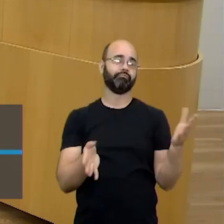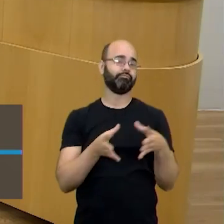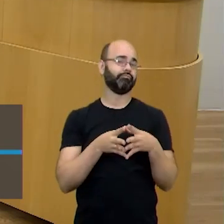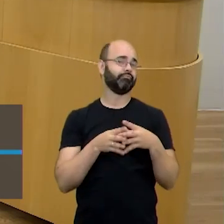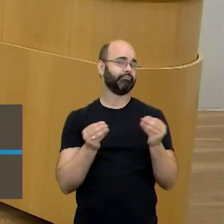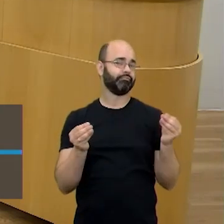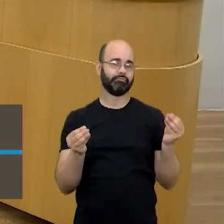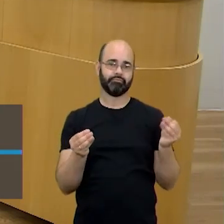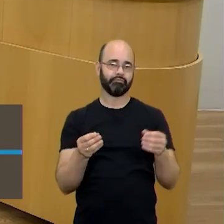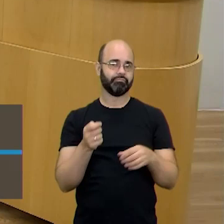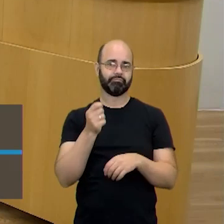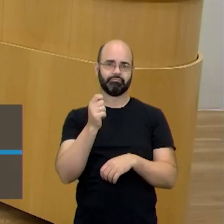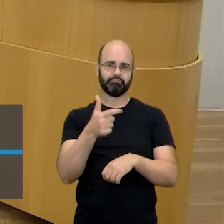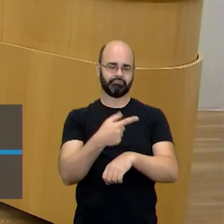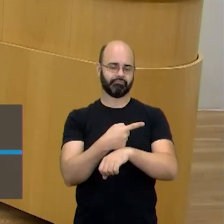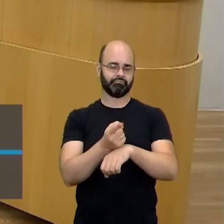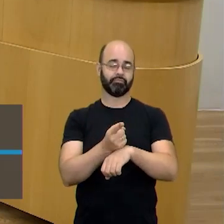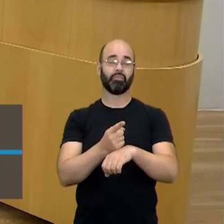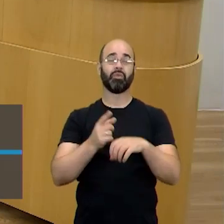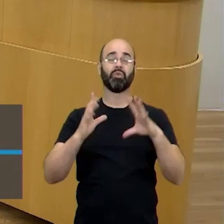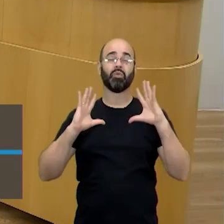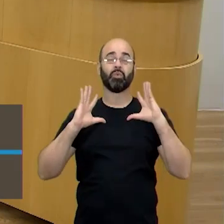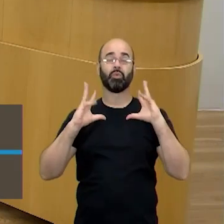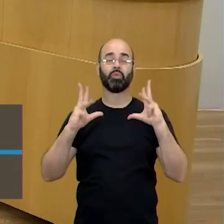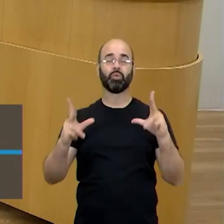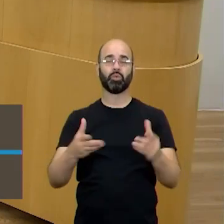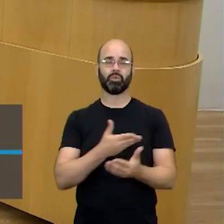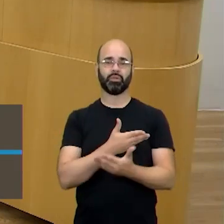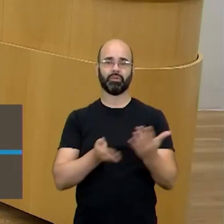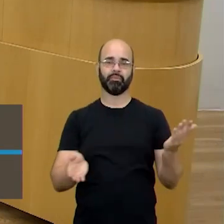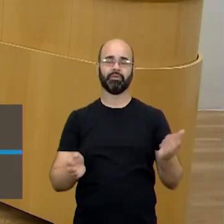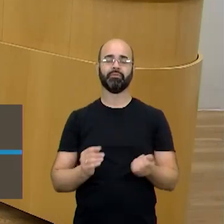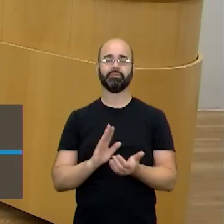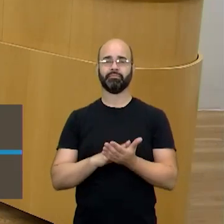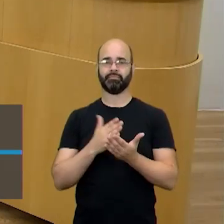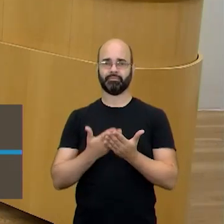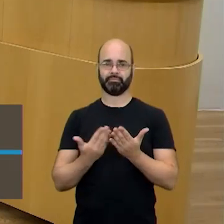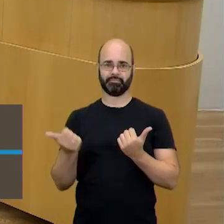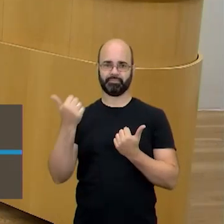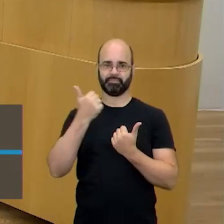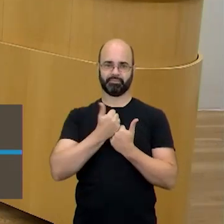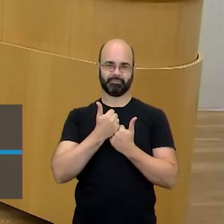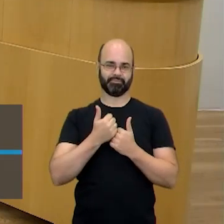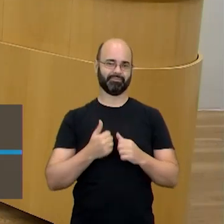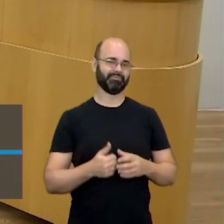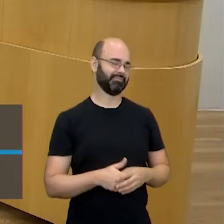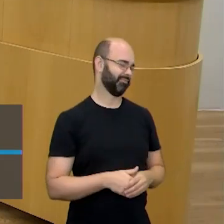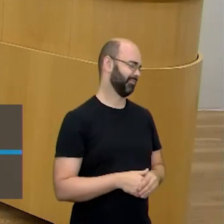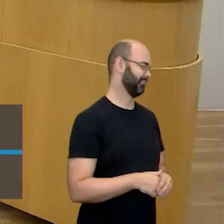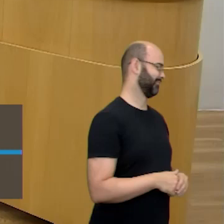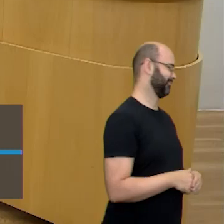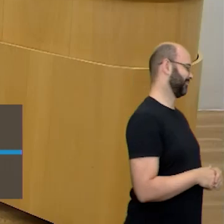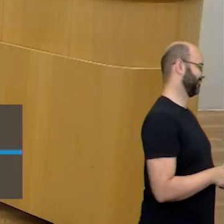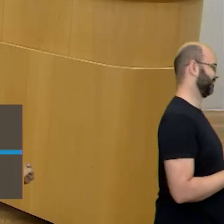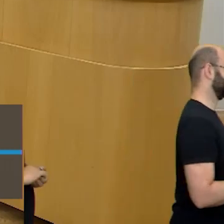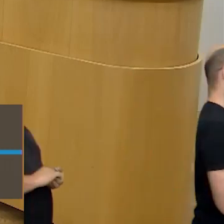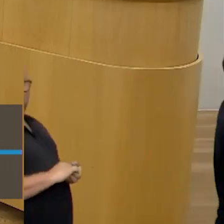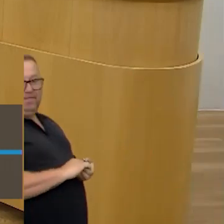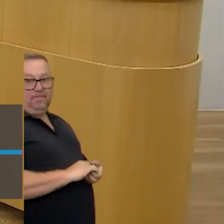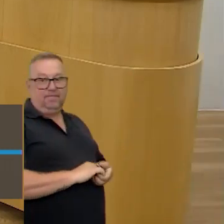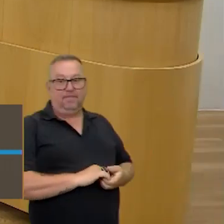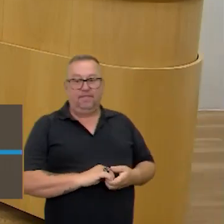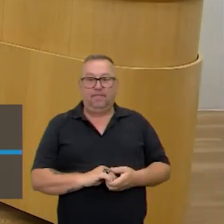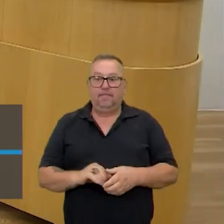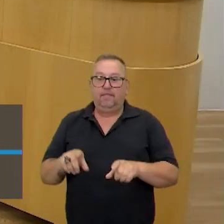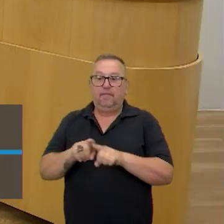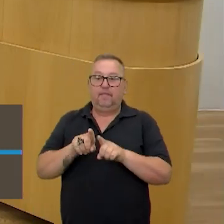segundos, você perde absolutamente tudo. Ó, a Irene mandou um bom dia aqui para você, ainda diz, ó, estou acompanhando a aula... Sempre